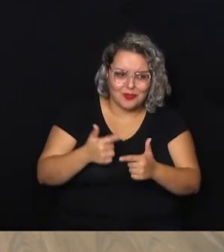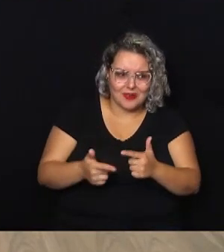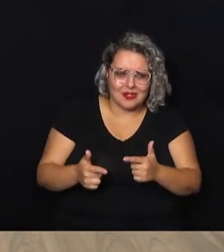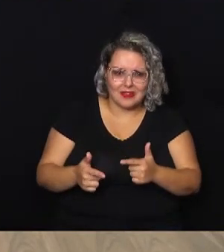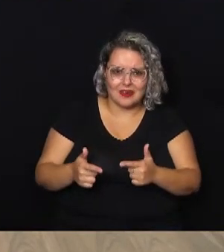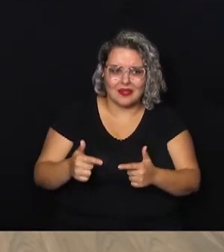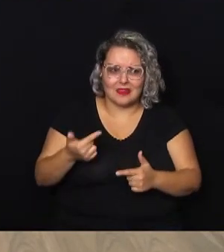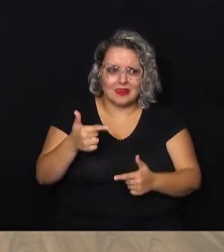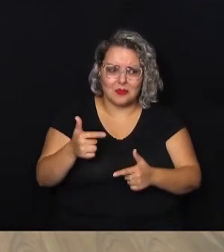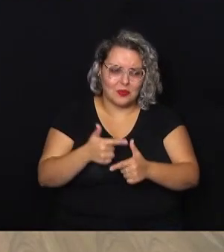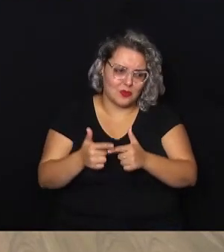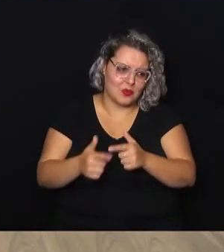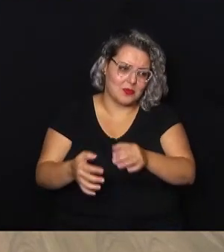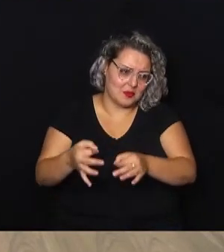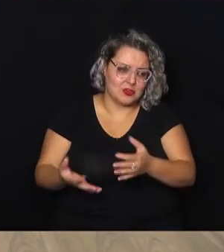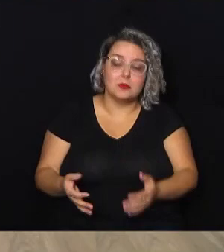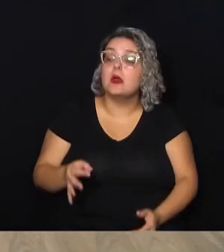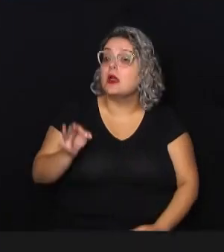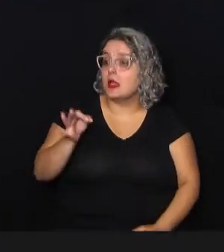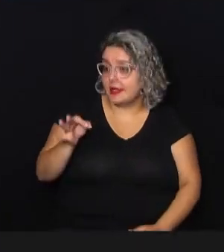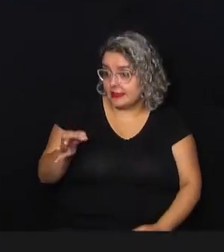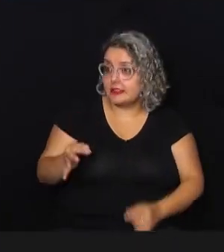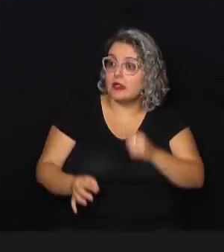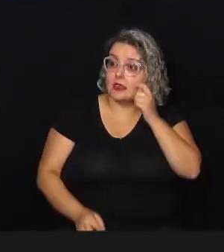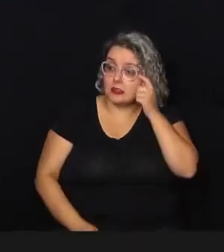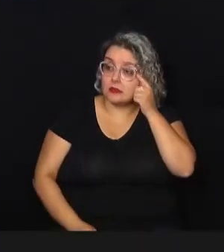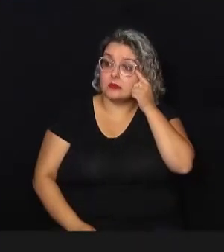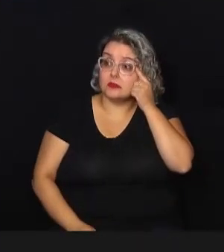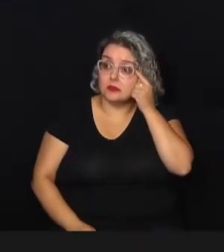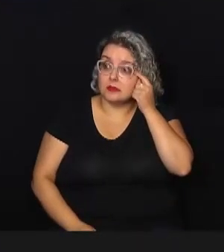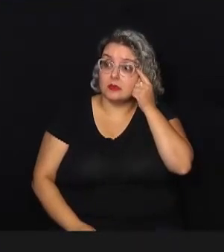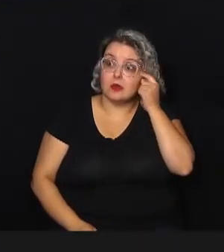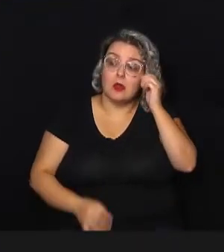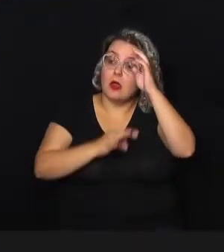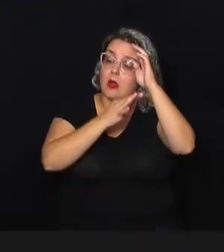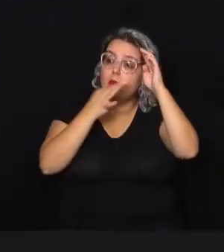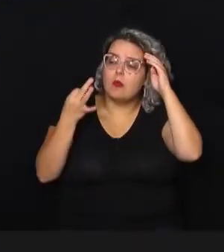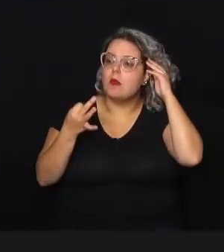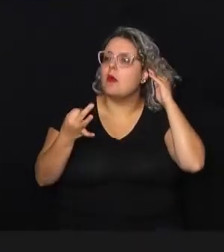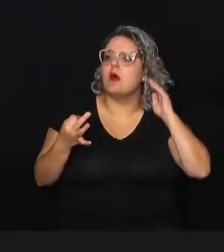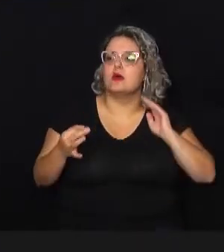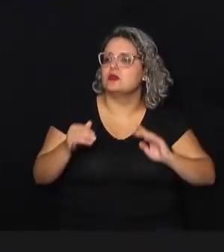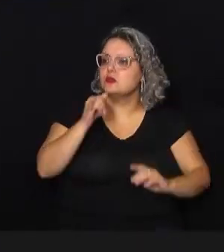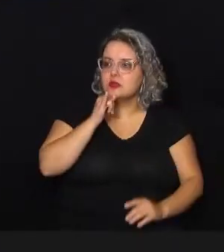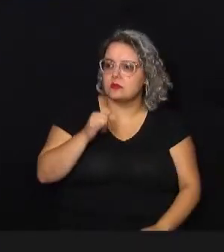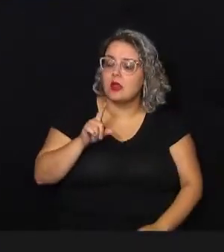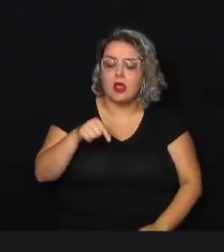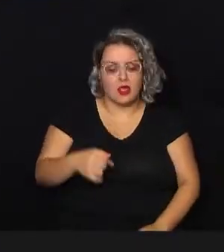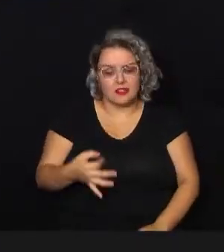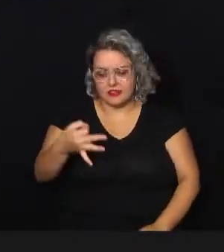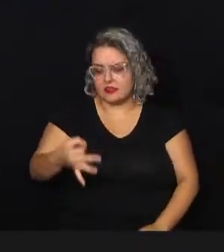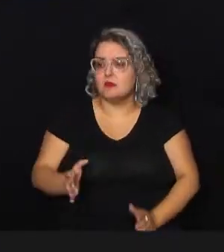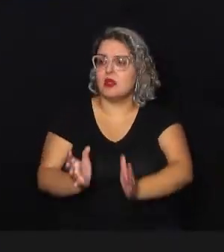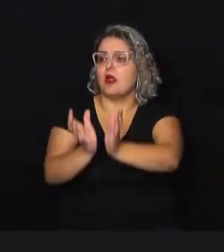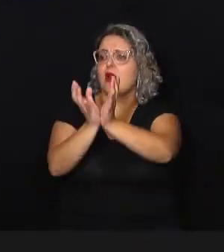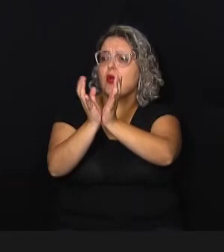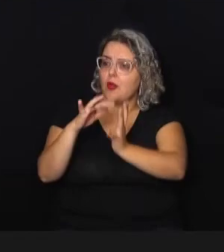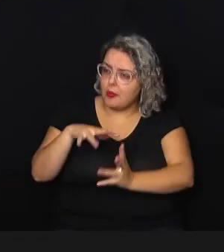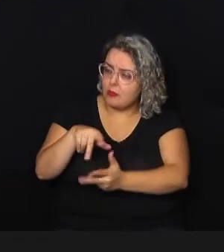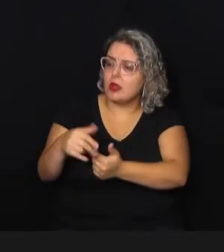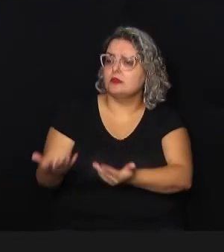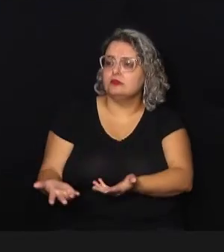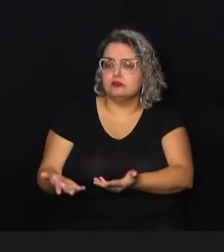jurídico, né? Exatamente. Então, esse é um ótimo exemplo que você trouxe, foi a questão da Copa do Mundo, que muitas empresas no